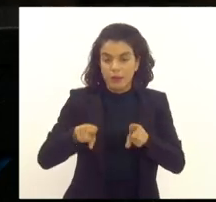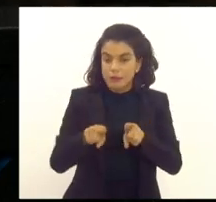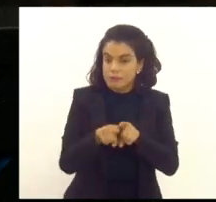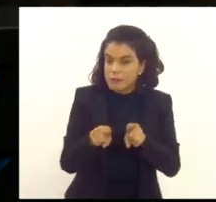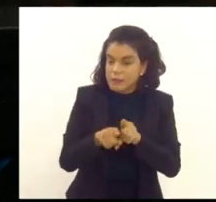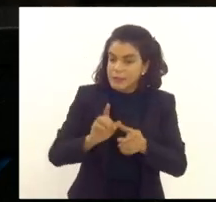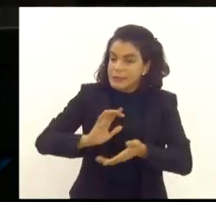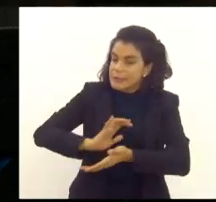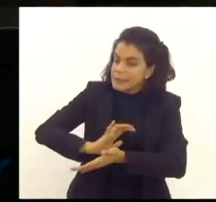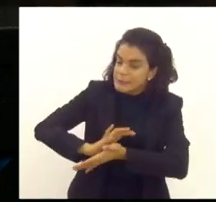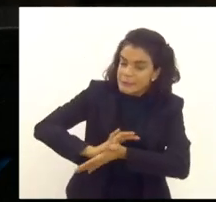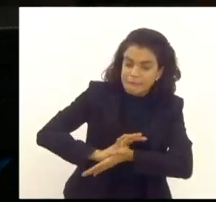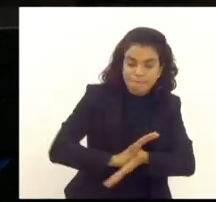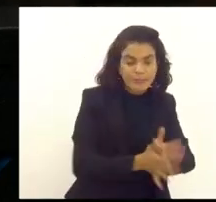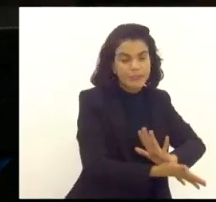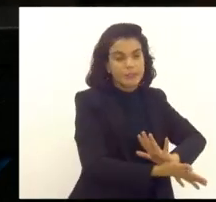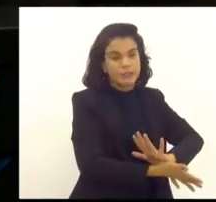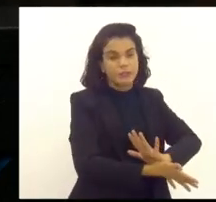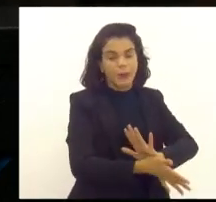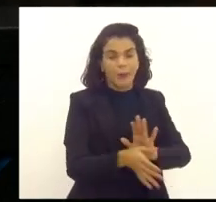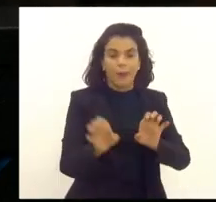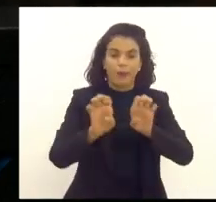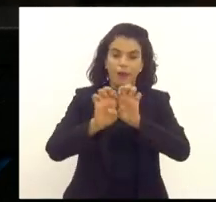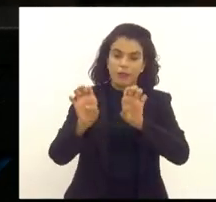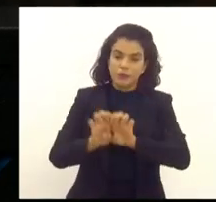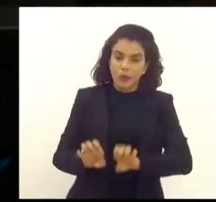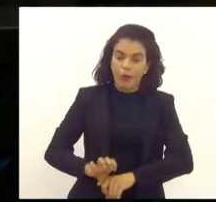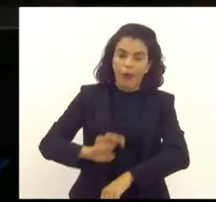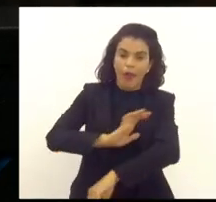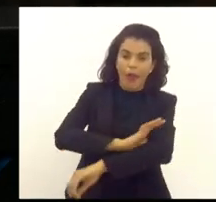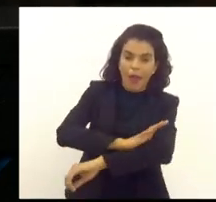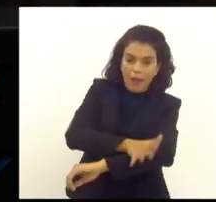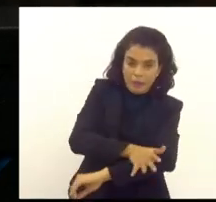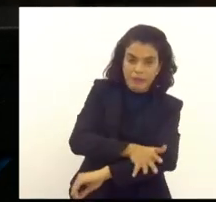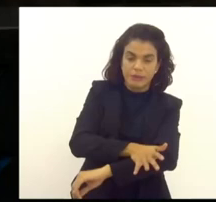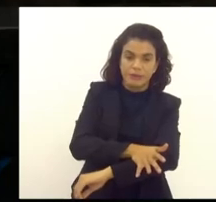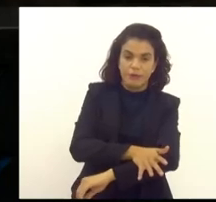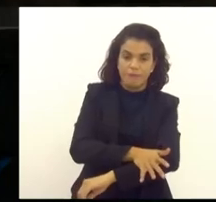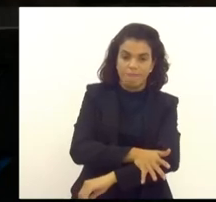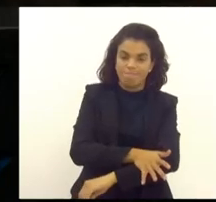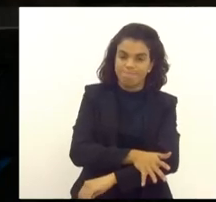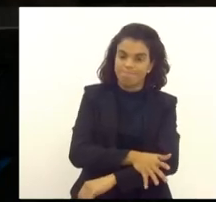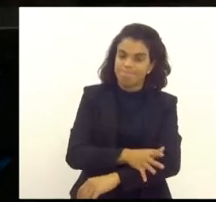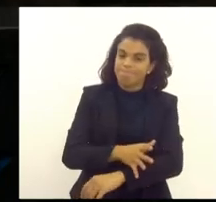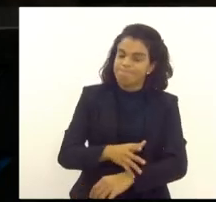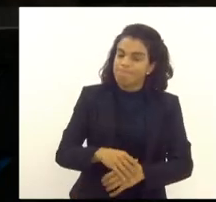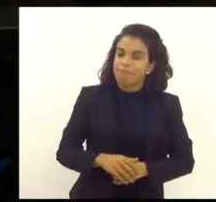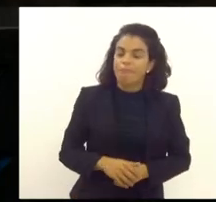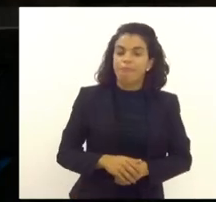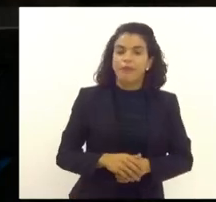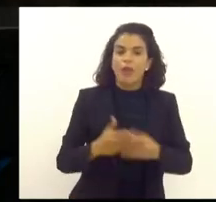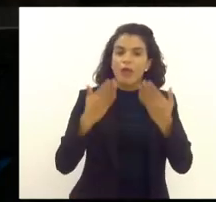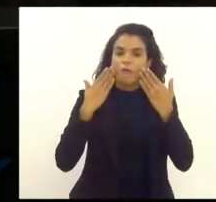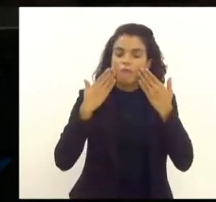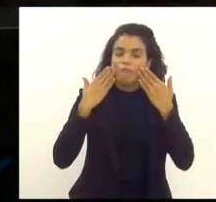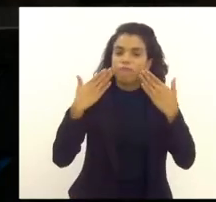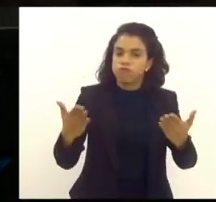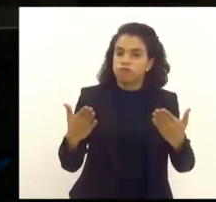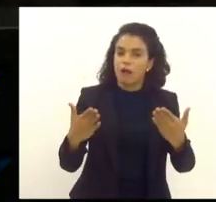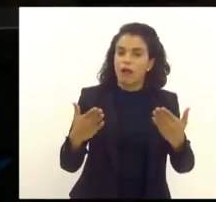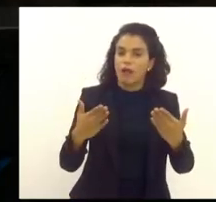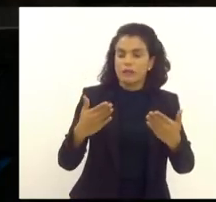esse preconceito estrutural racial tão arraigado que se manifesta